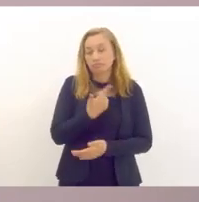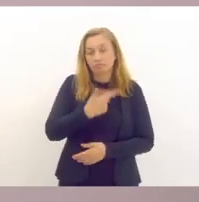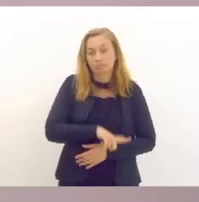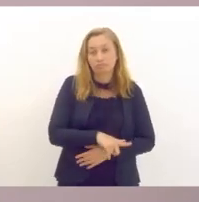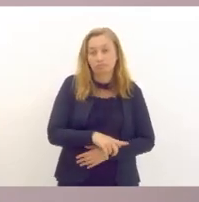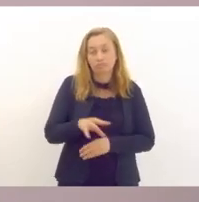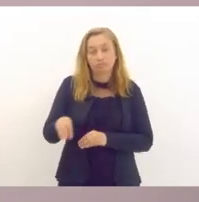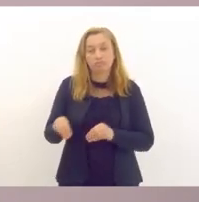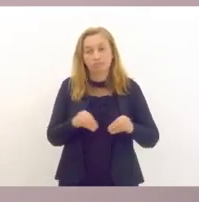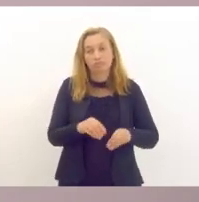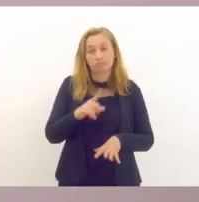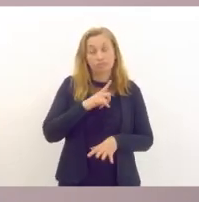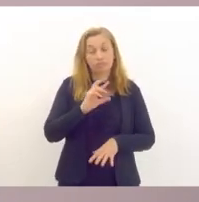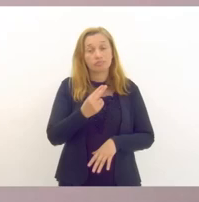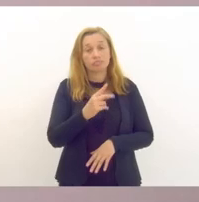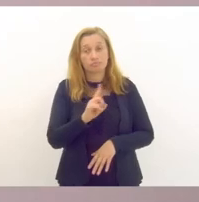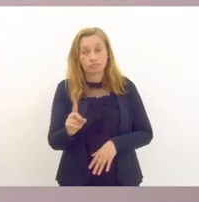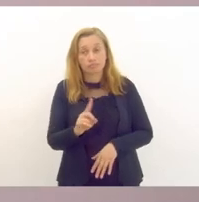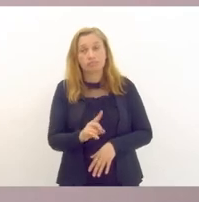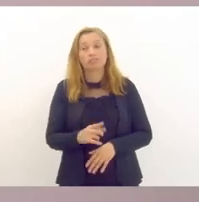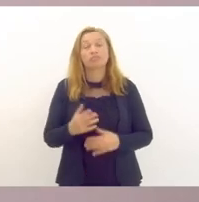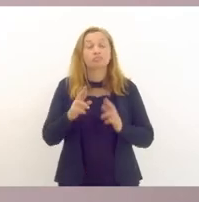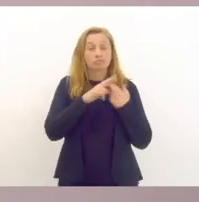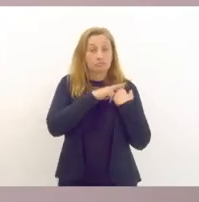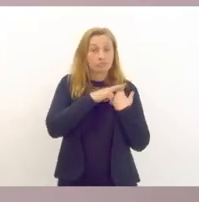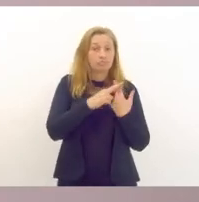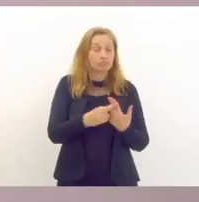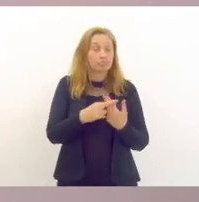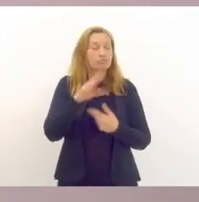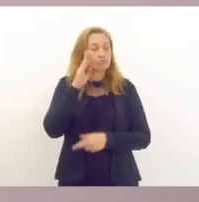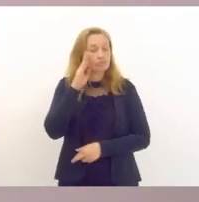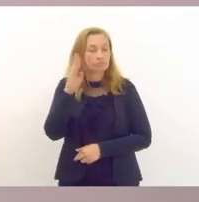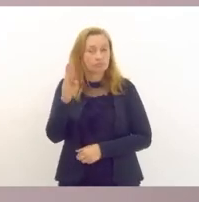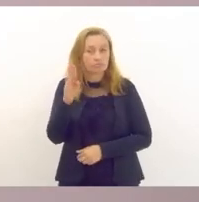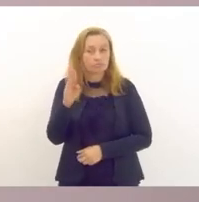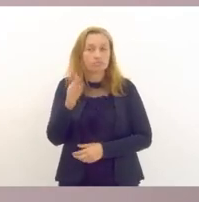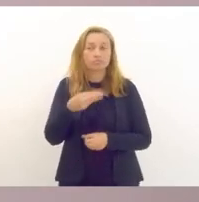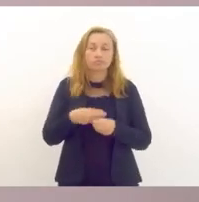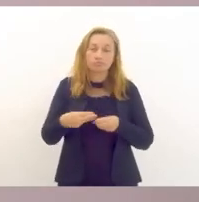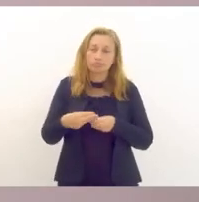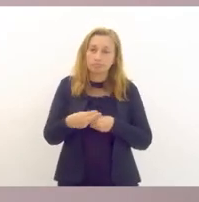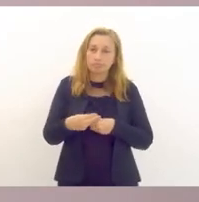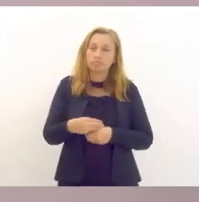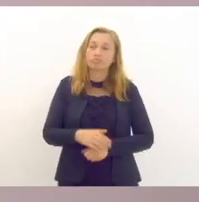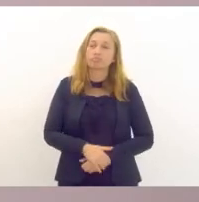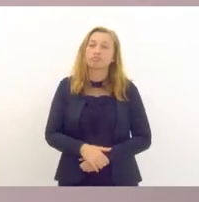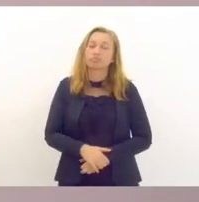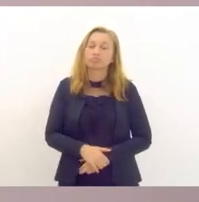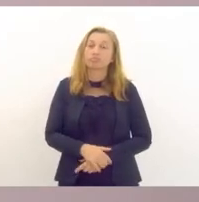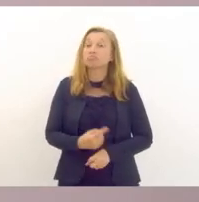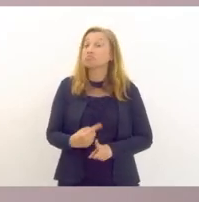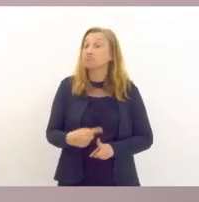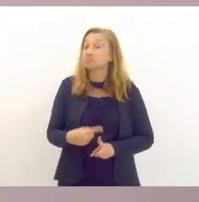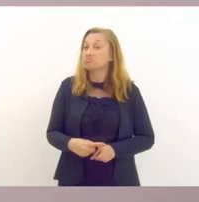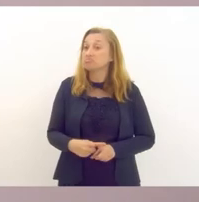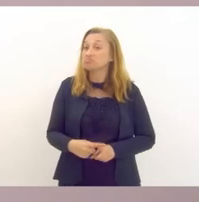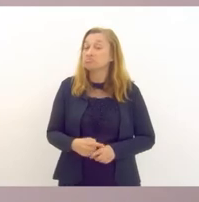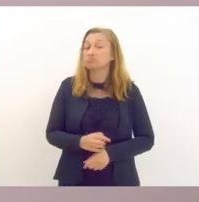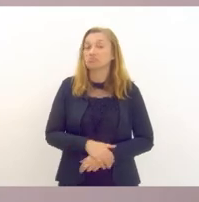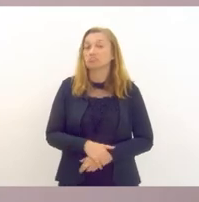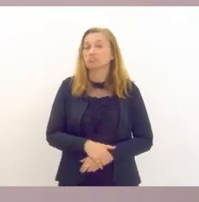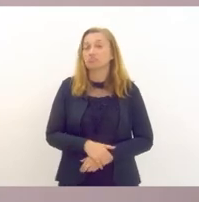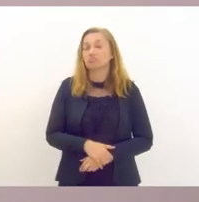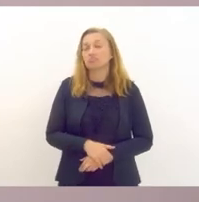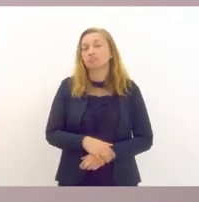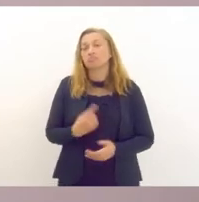poderão vir ou não então a de ter responsabilidade principalmente com os municípios Porque se